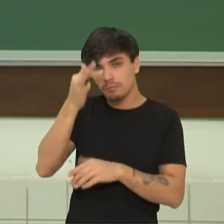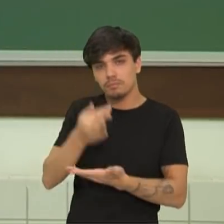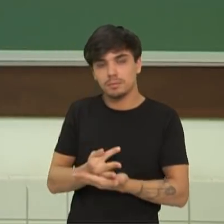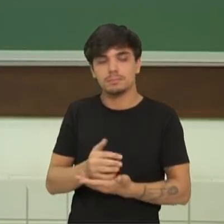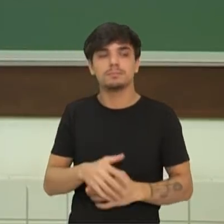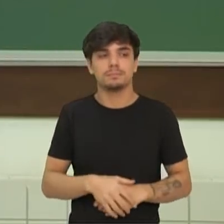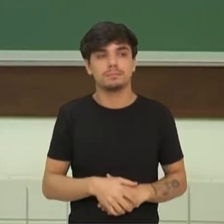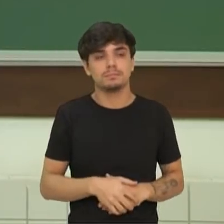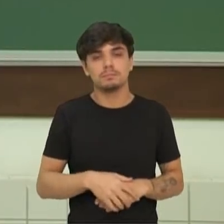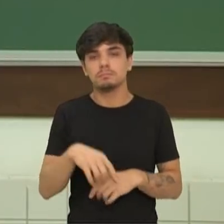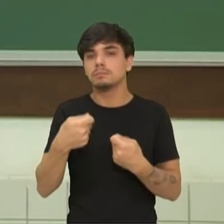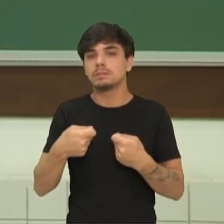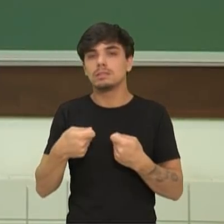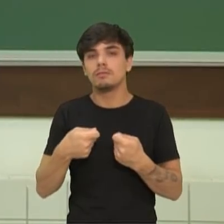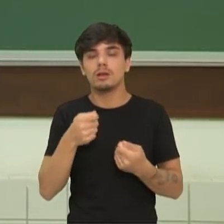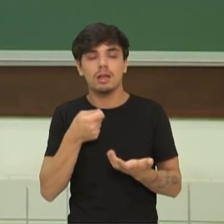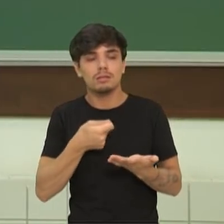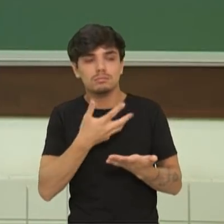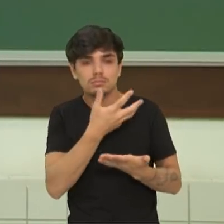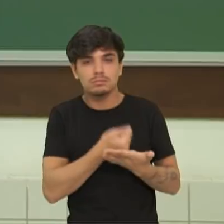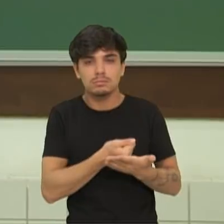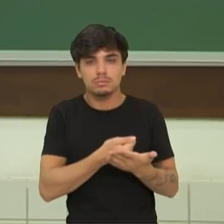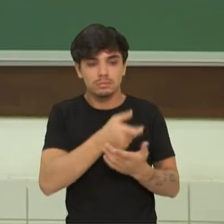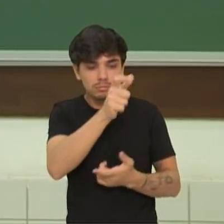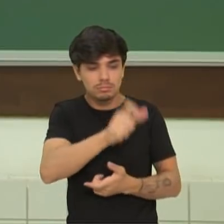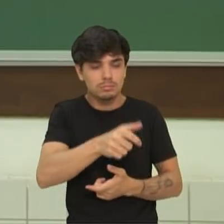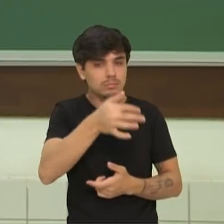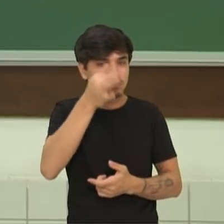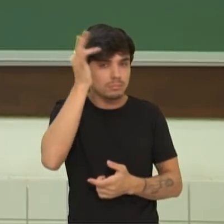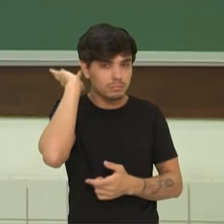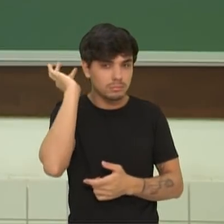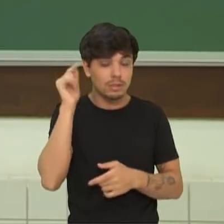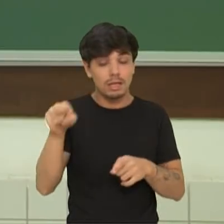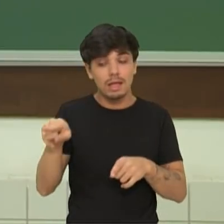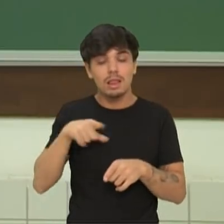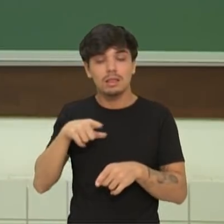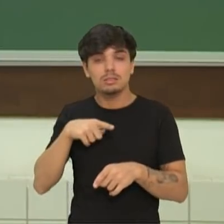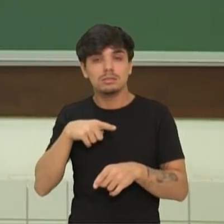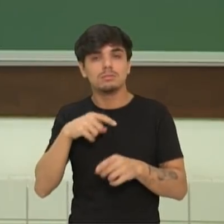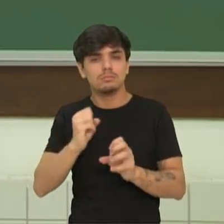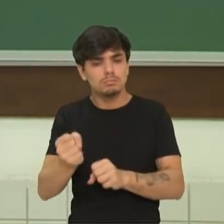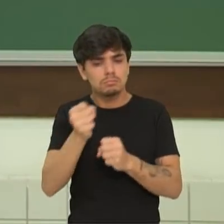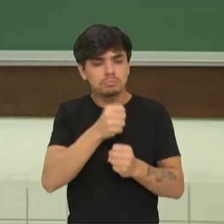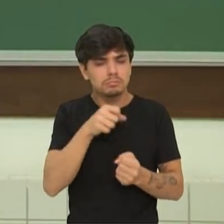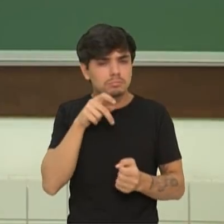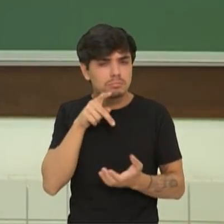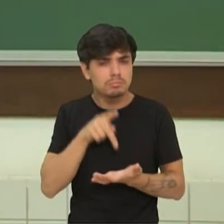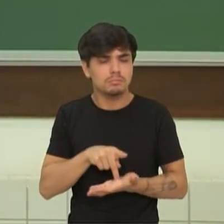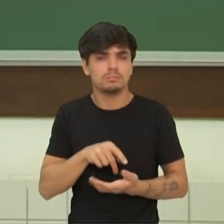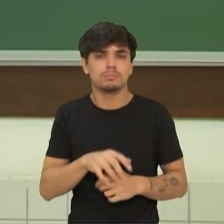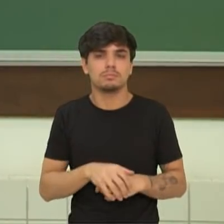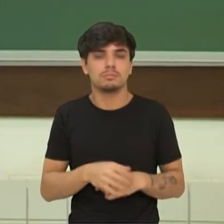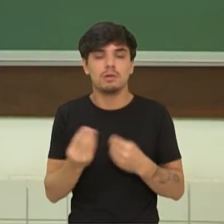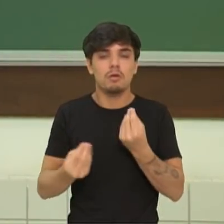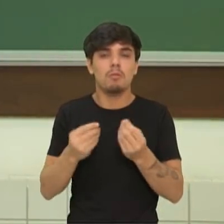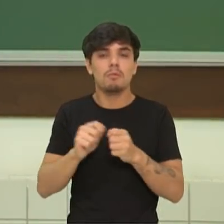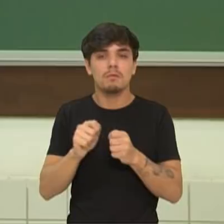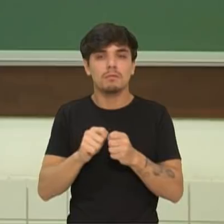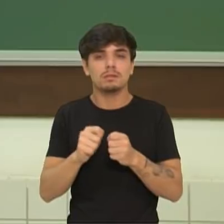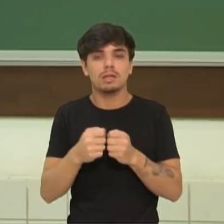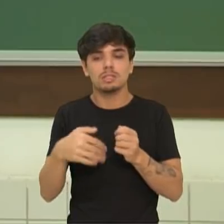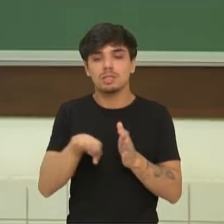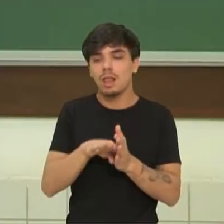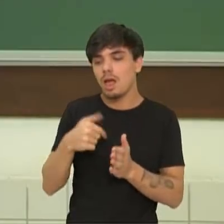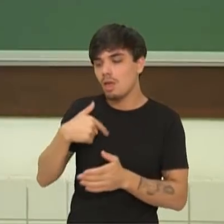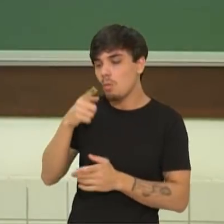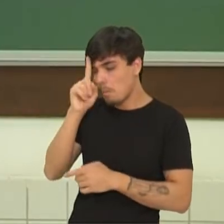senhores feudais e a população de que eles tinham poder absoluto, né? Como que eles iam convencer isso? Chega lá, toma a terra, não, agora quem